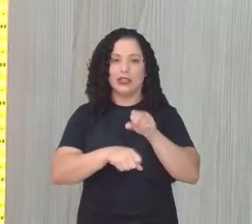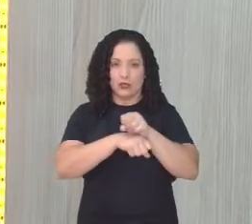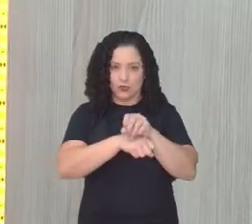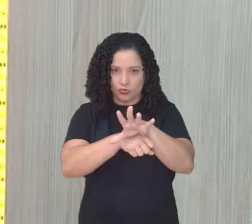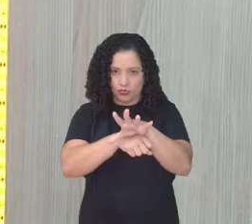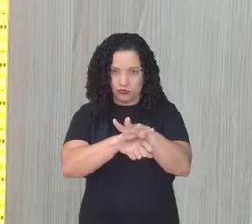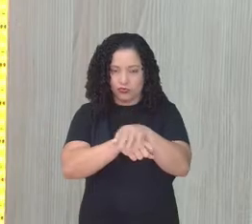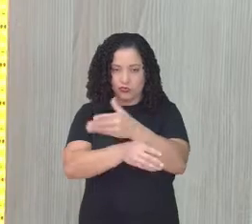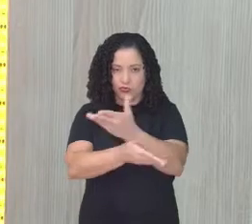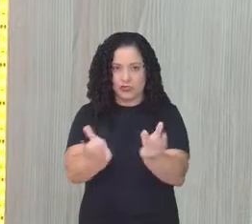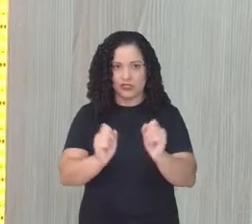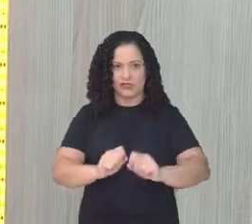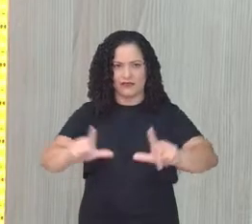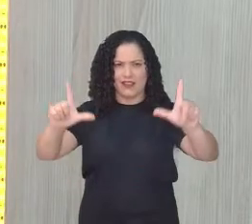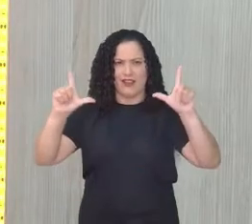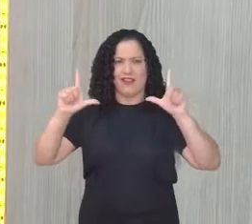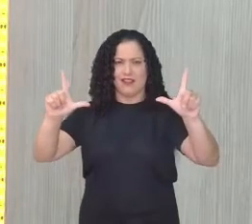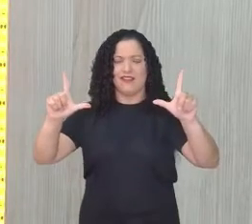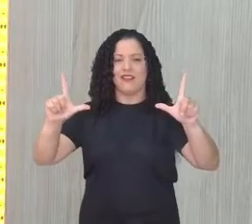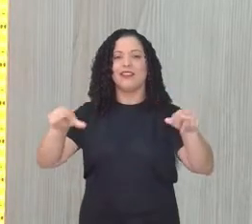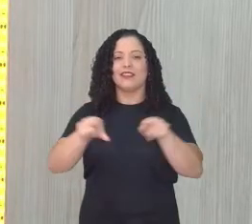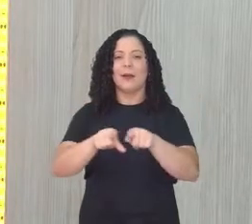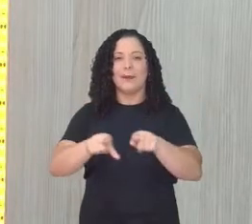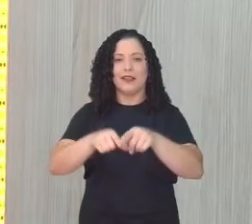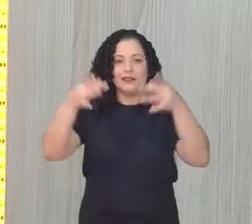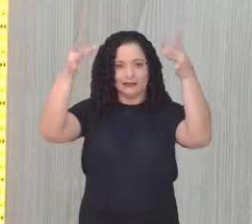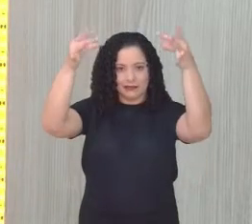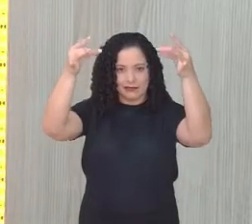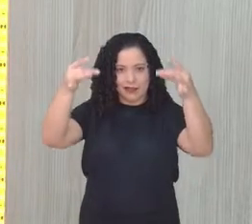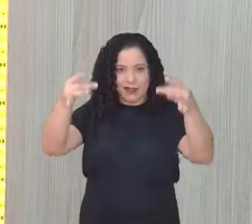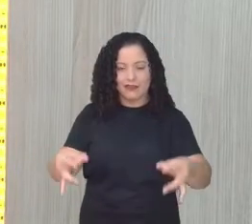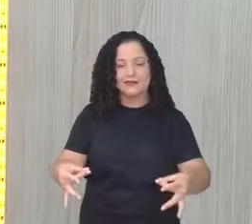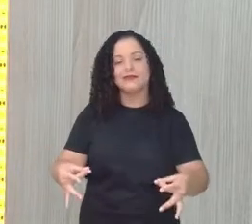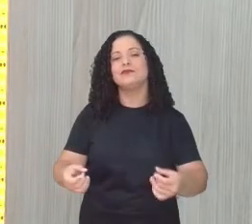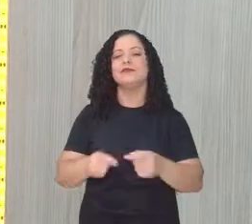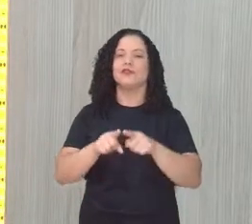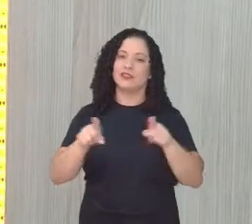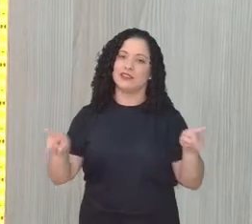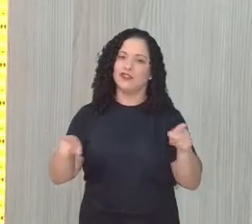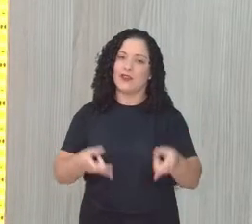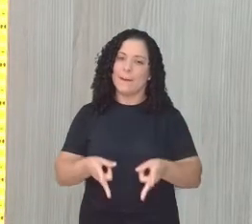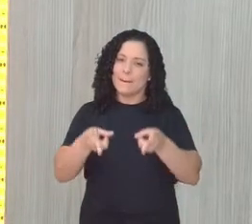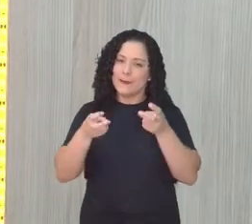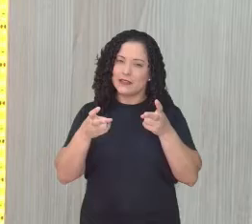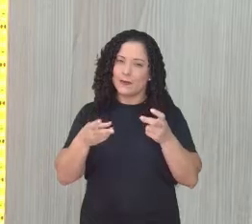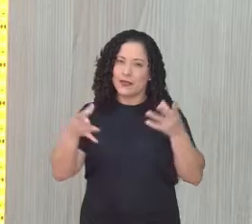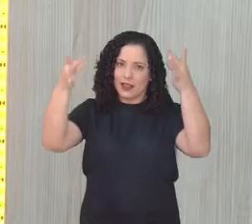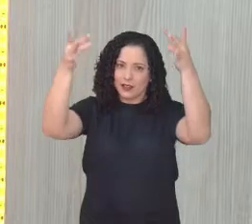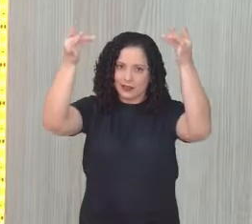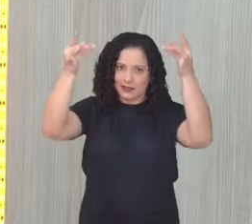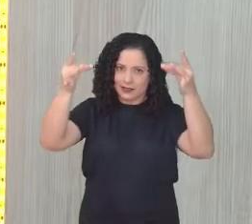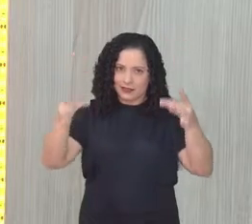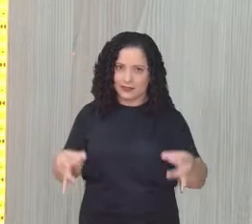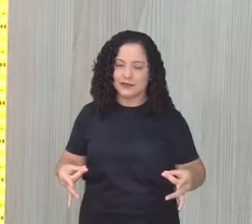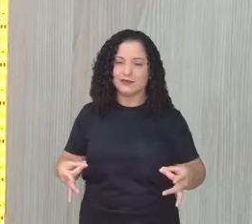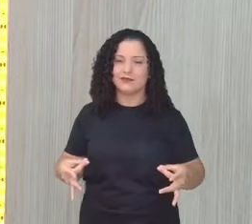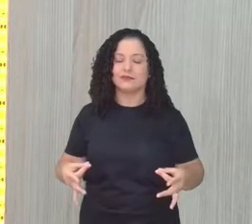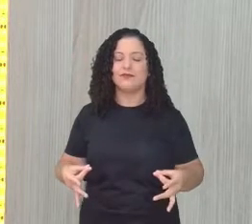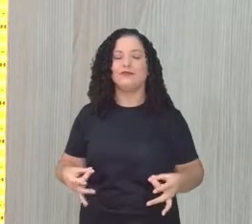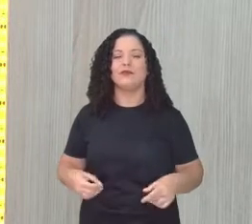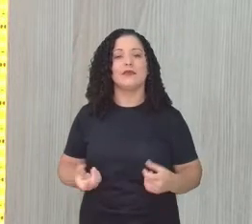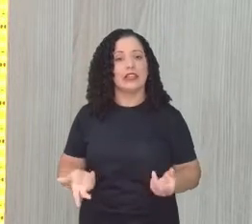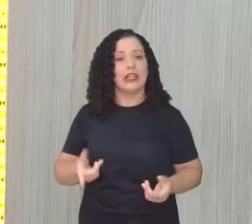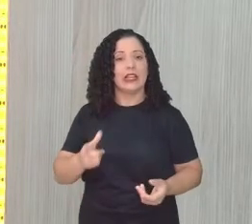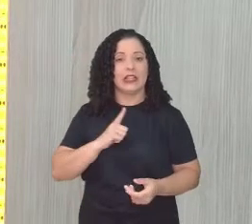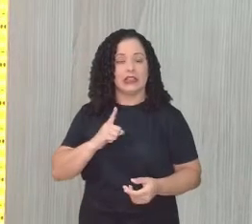decodificação. Então, é uma forma de escrita também, né? Se Exato. vocês percebem, a imagem chega até vocês através de uma forma de decodificação, ou